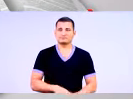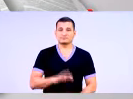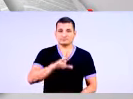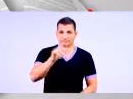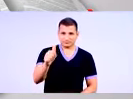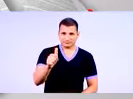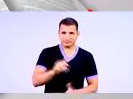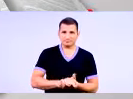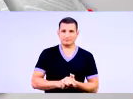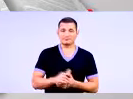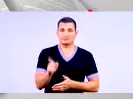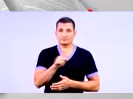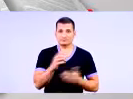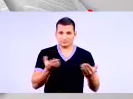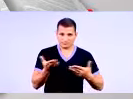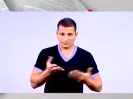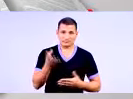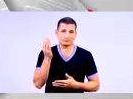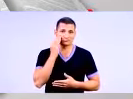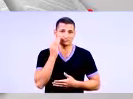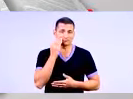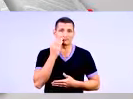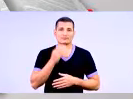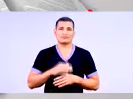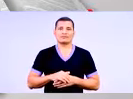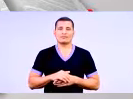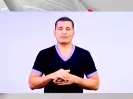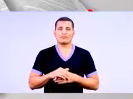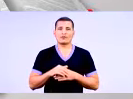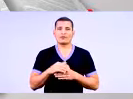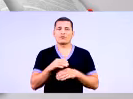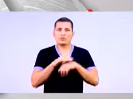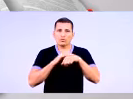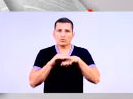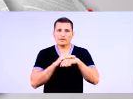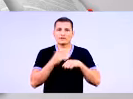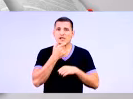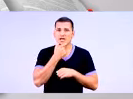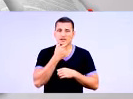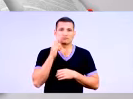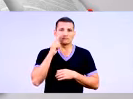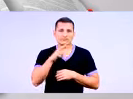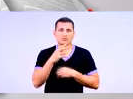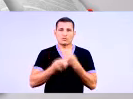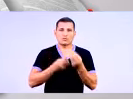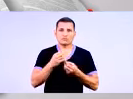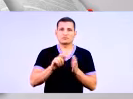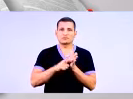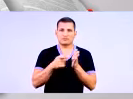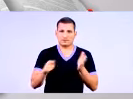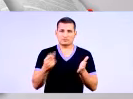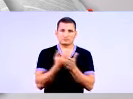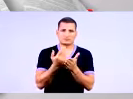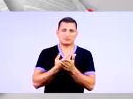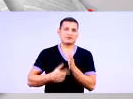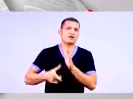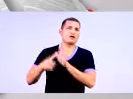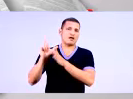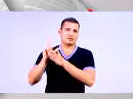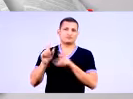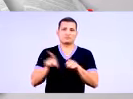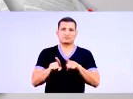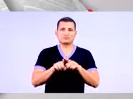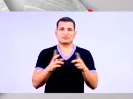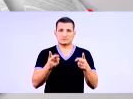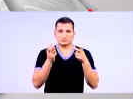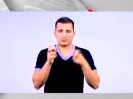Olá! Você acompanha agora uma conversa em inglês. Observe os pontos gramaticais estudados anteriormente e também perceba